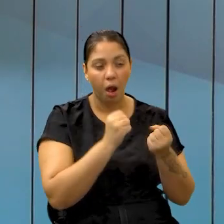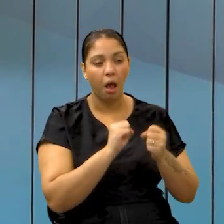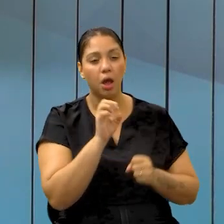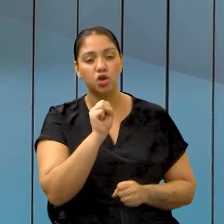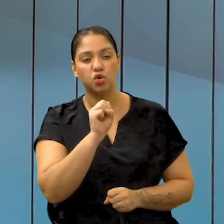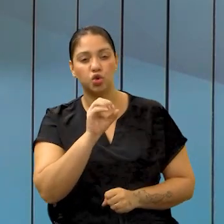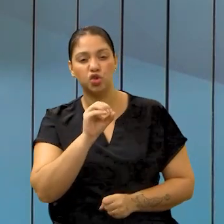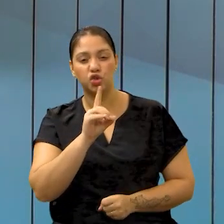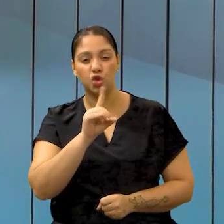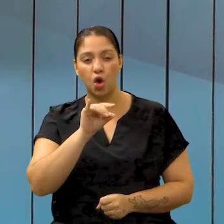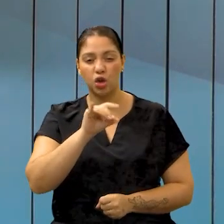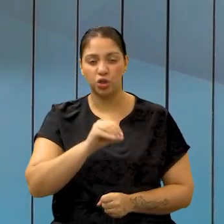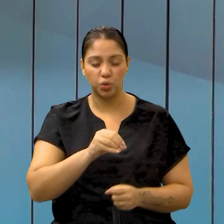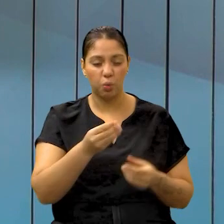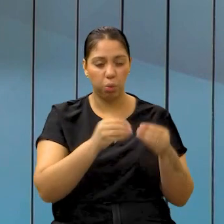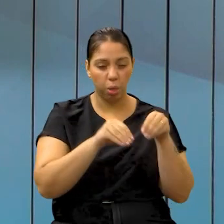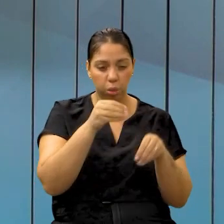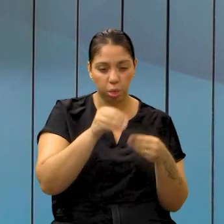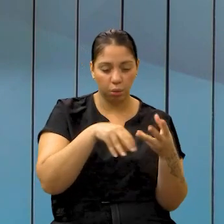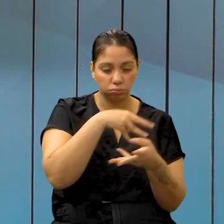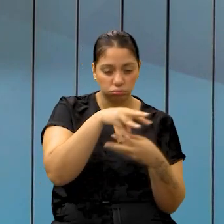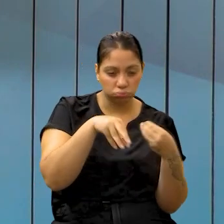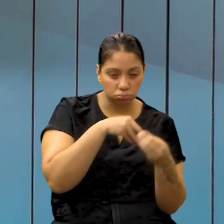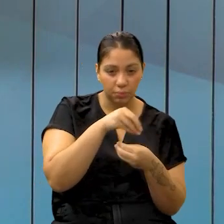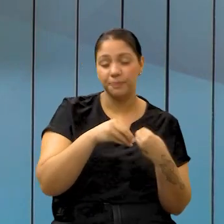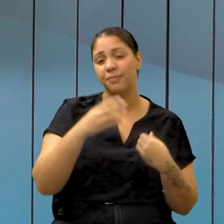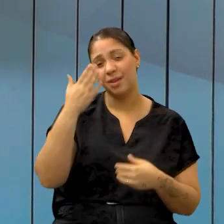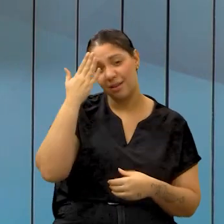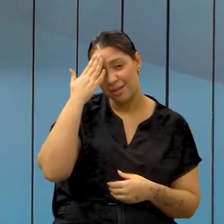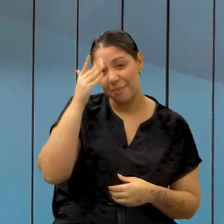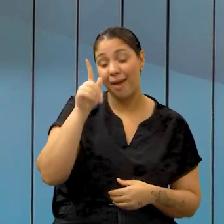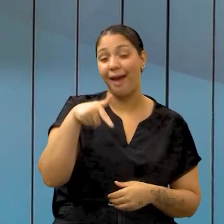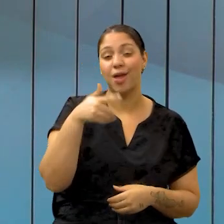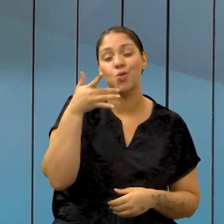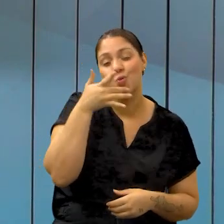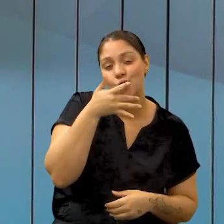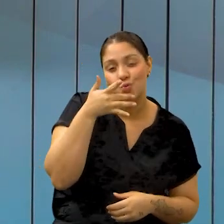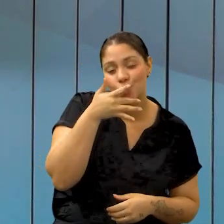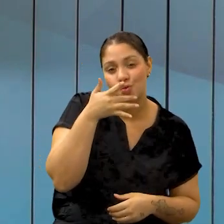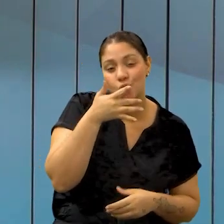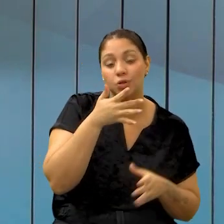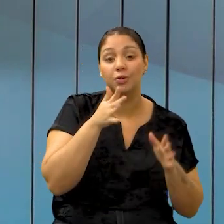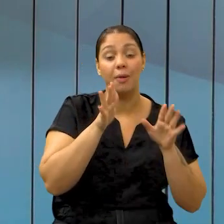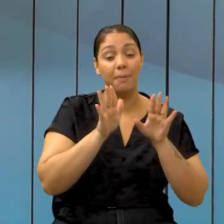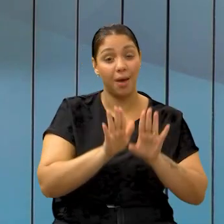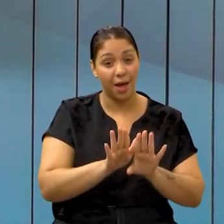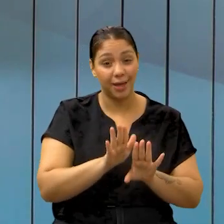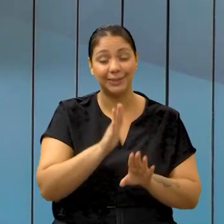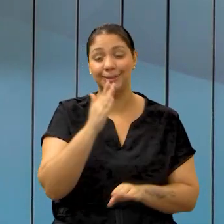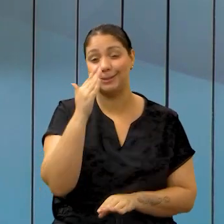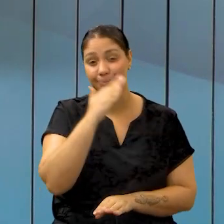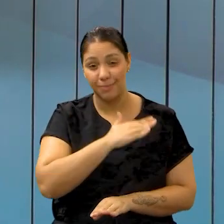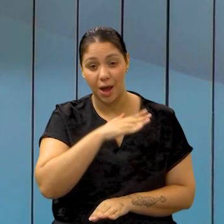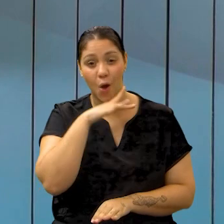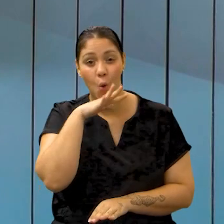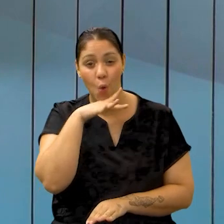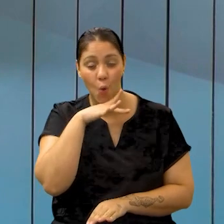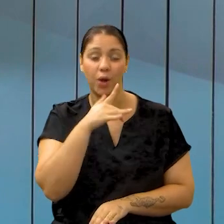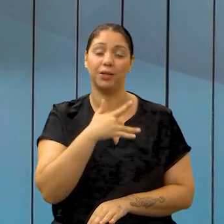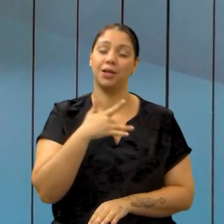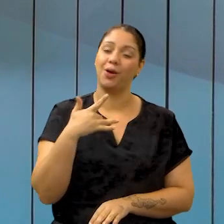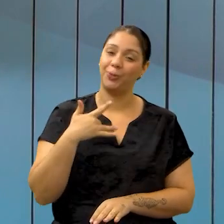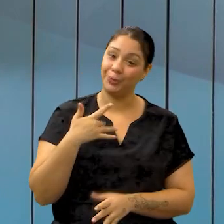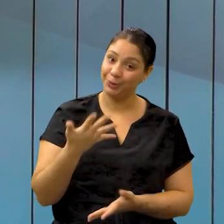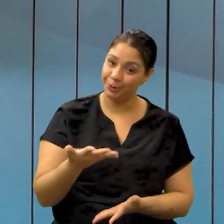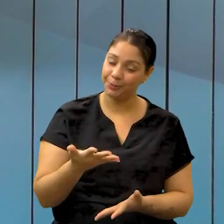de sódio, todas essas coisas que a gente sabe que é gostoso, mas que faz um mal, que a